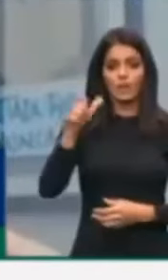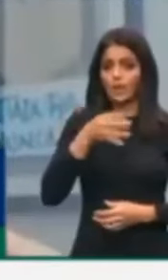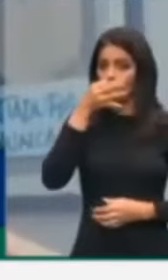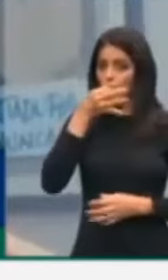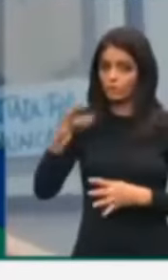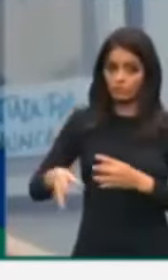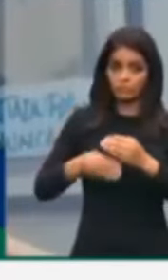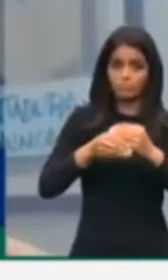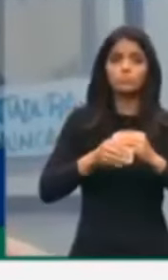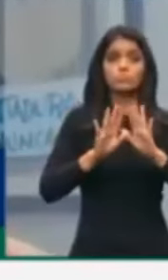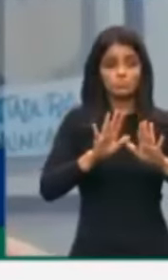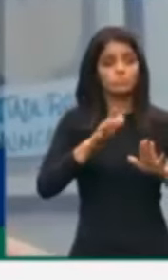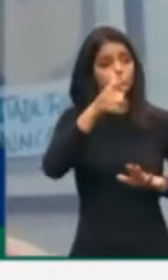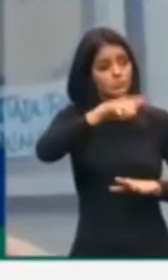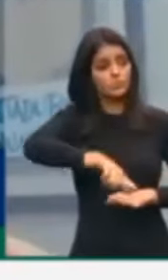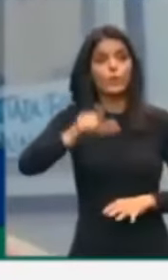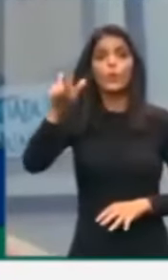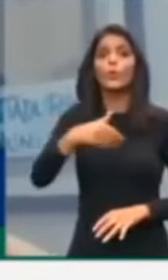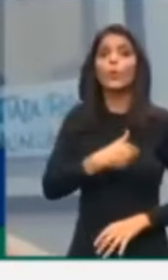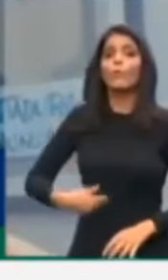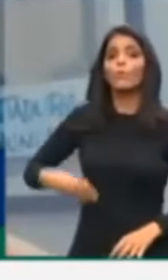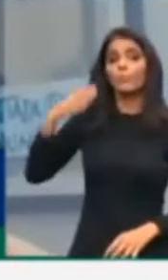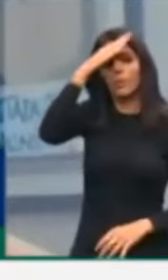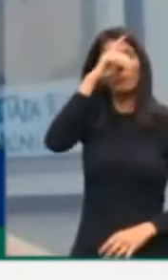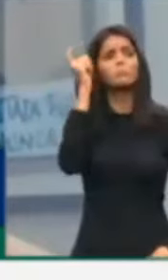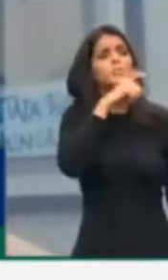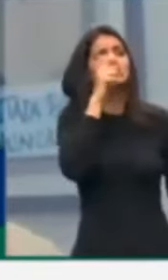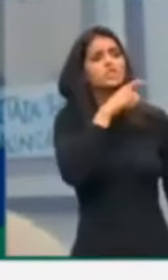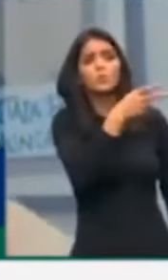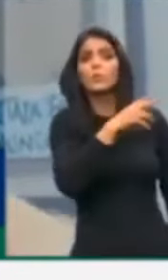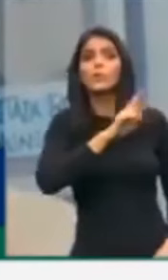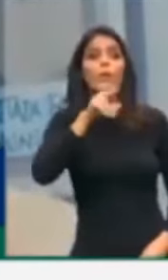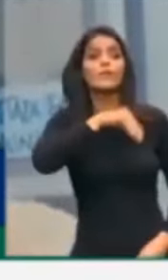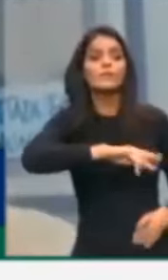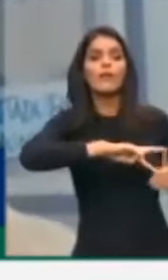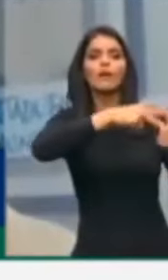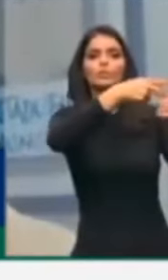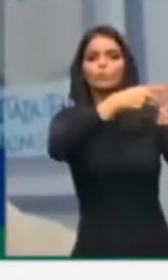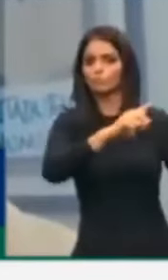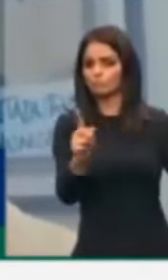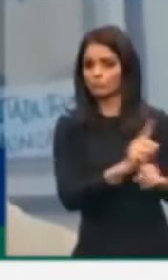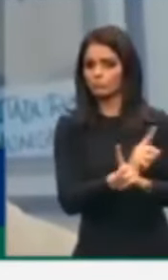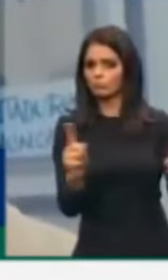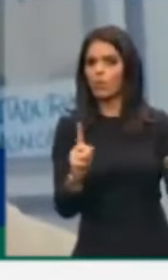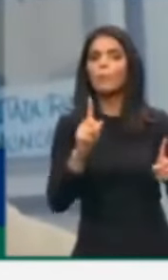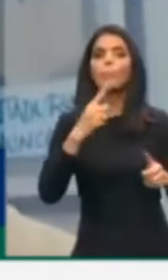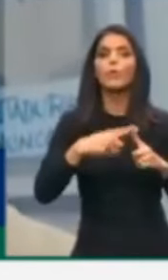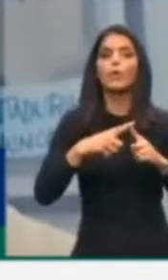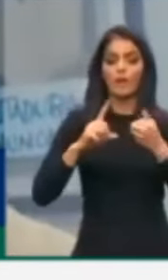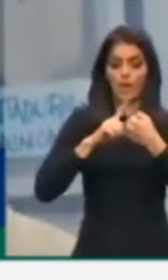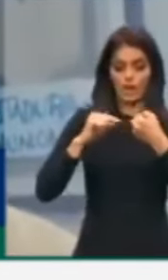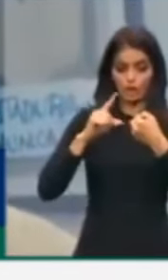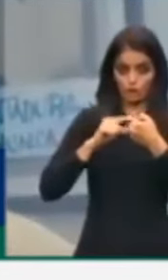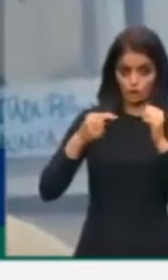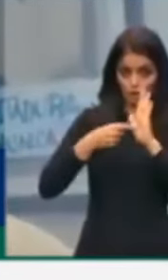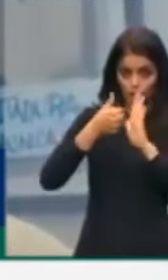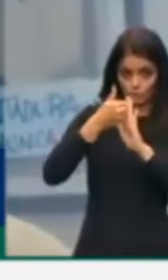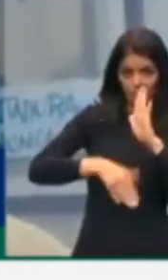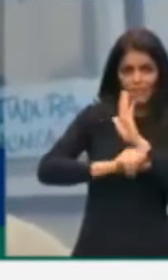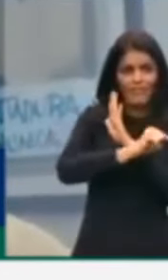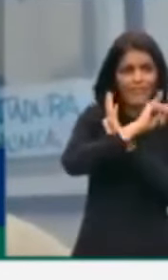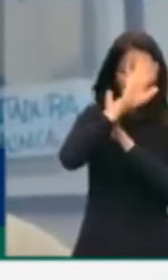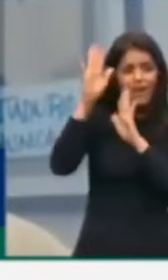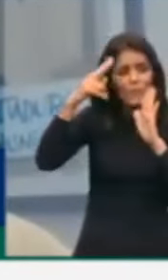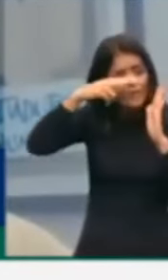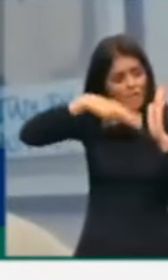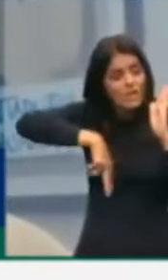O governo mentiu para a sociedade brasileira que não se trata de reajuste. Até porque este dispositivo, esse artigo, está muito claro,